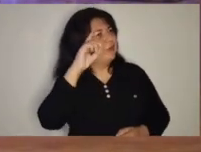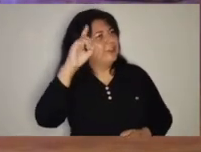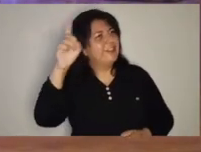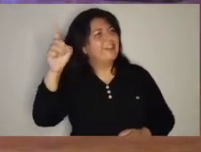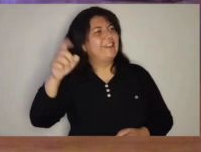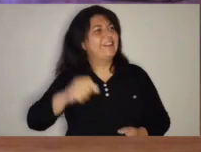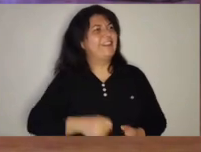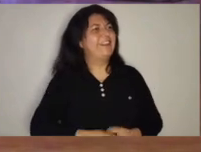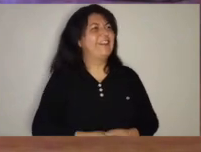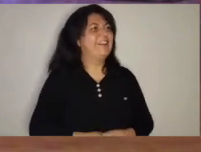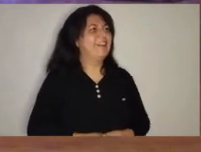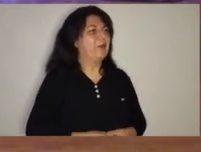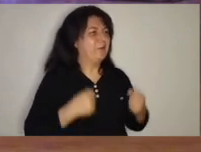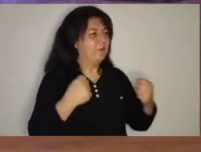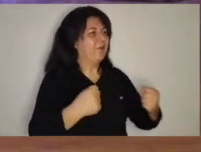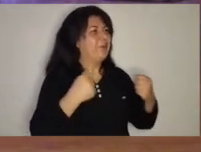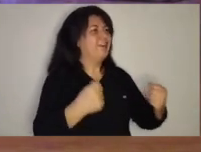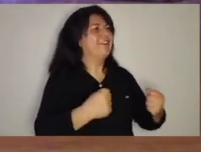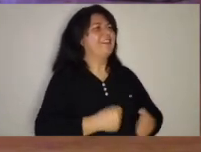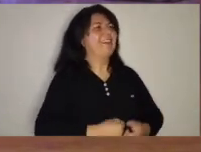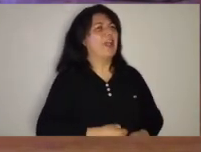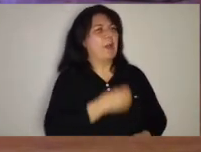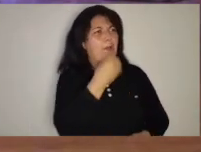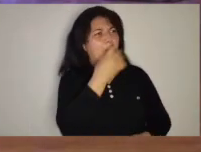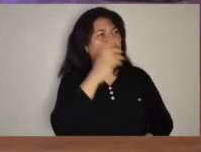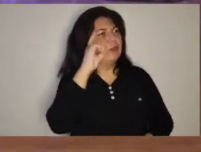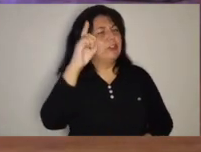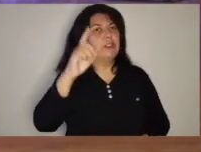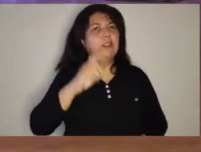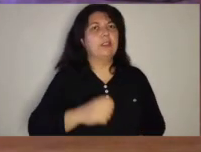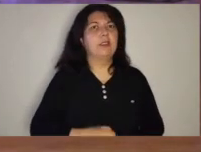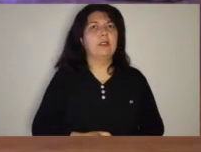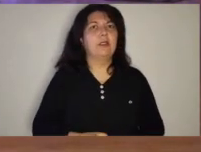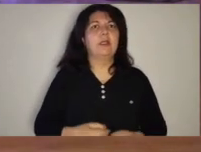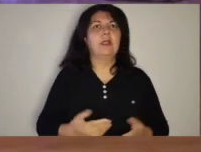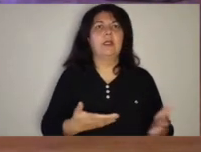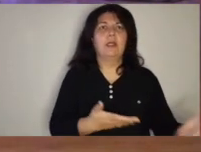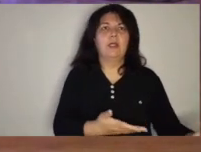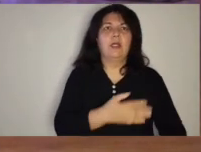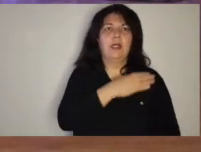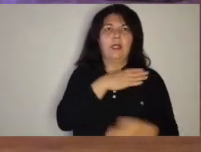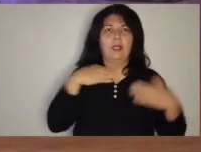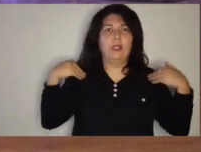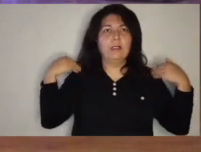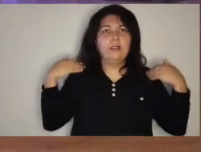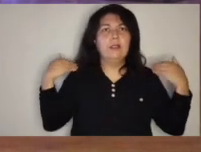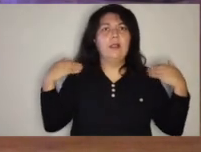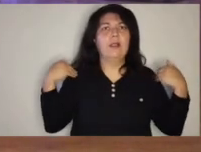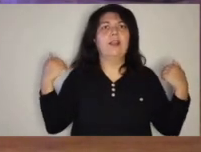fica na porta, cumprimentando todo mundo com um sorriso e falando, bom dia,